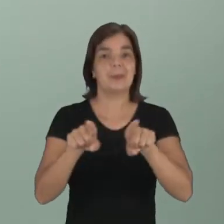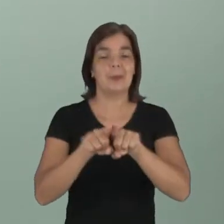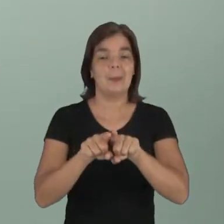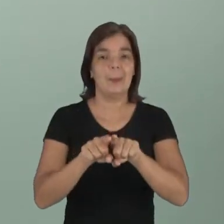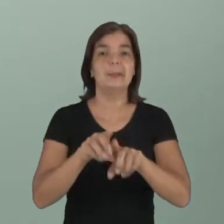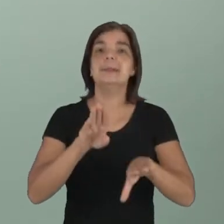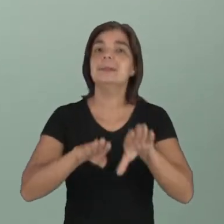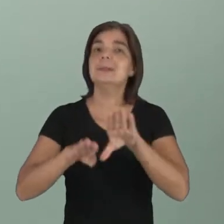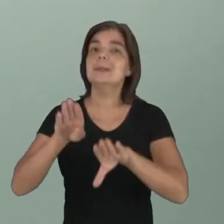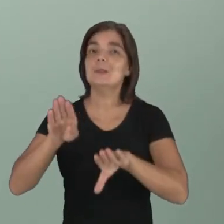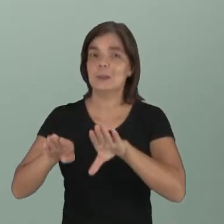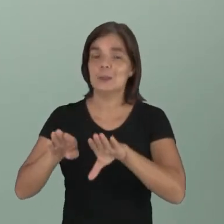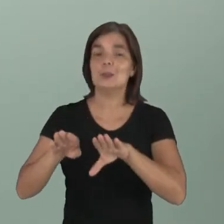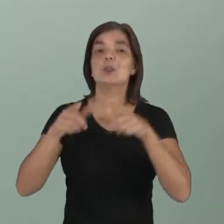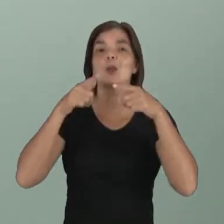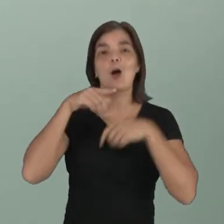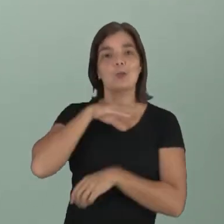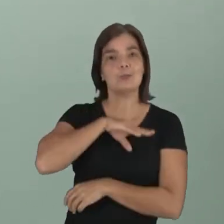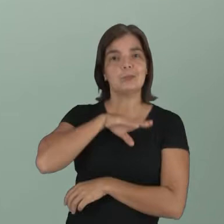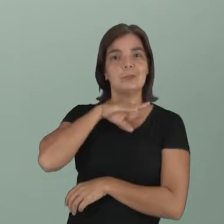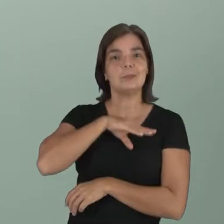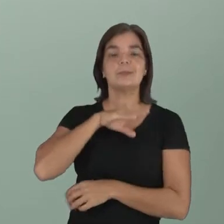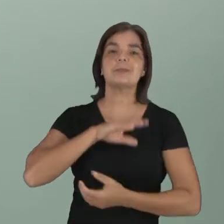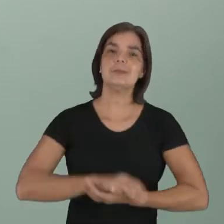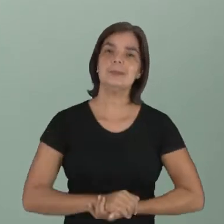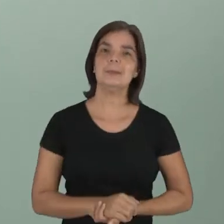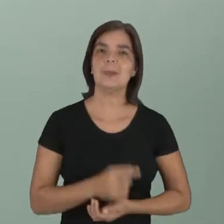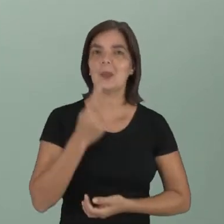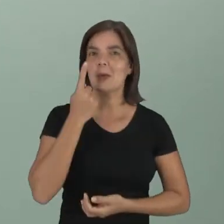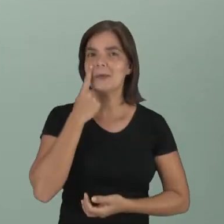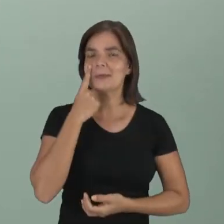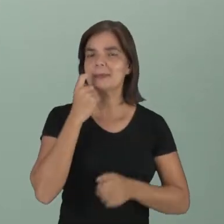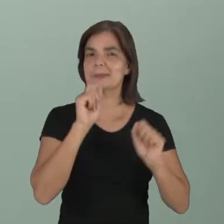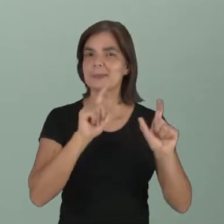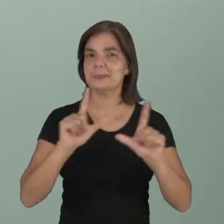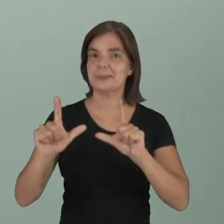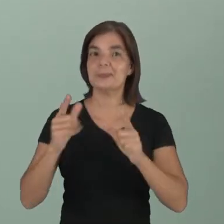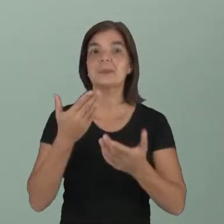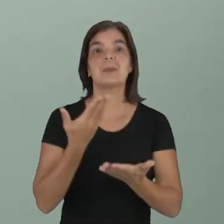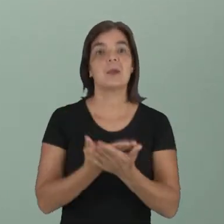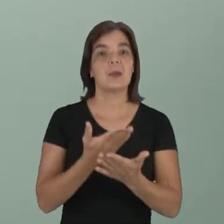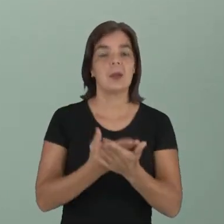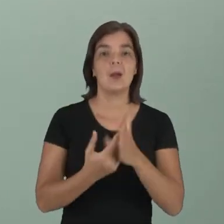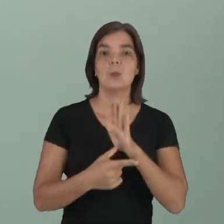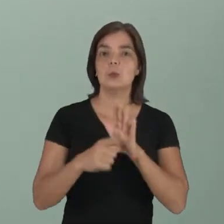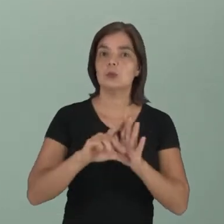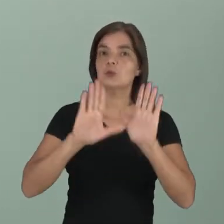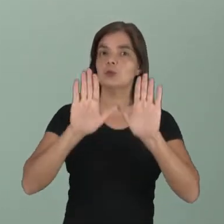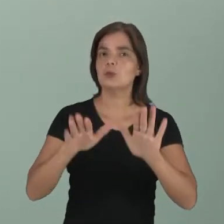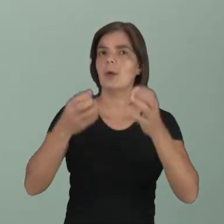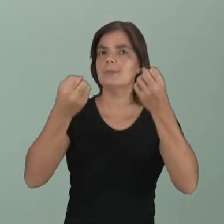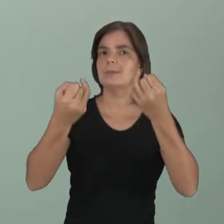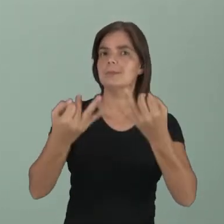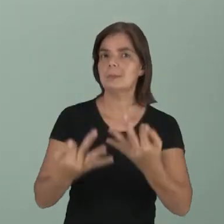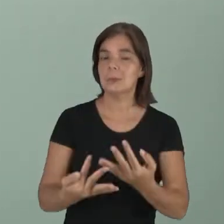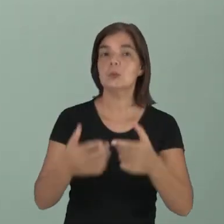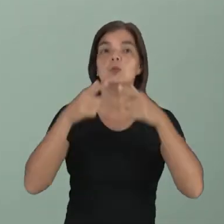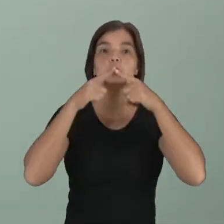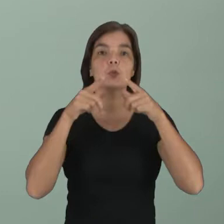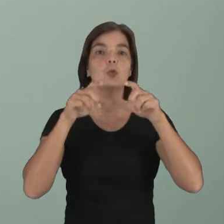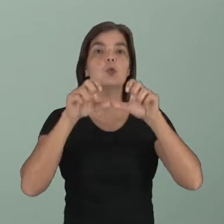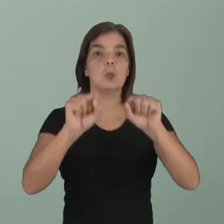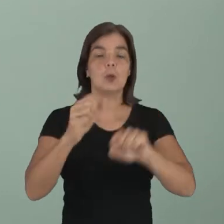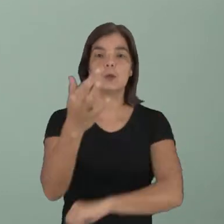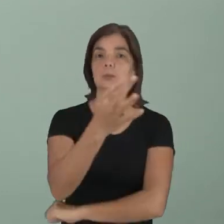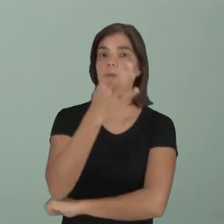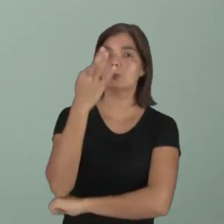em relação à nossa língua portuguesa. Vamos lá? Na aula anterior, nós já falamos sobre linguagem